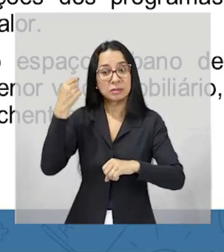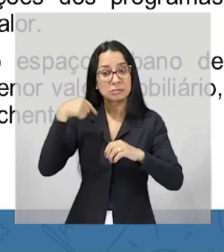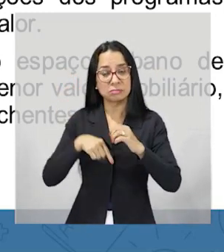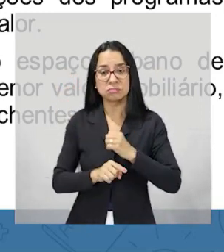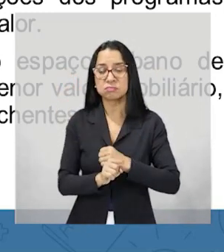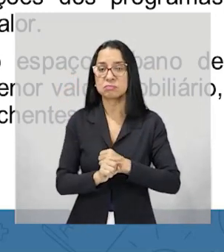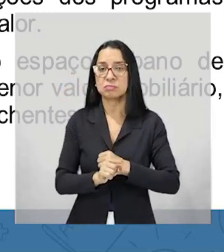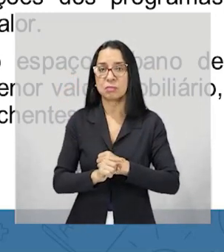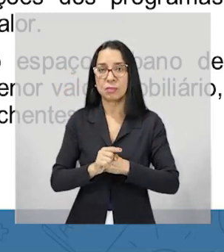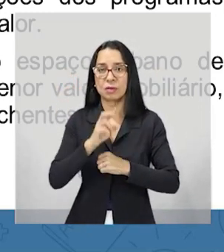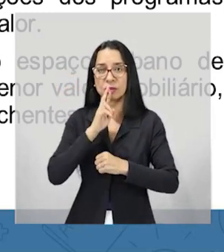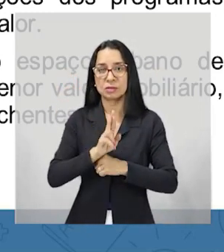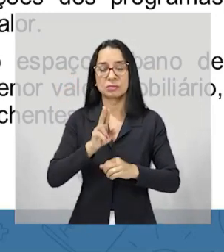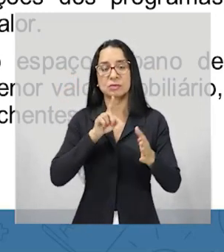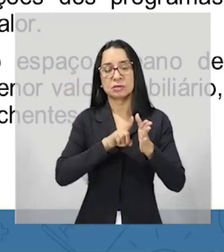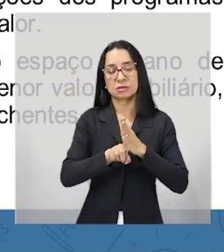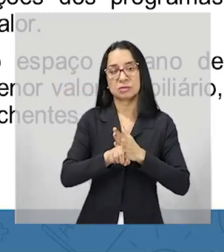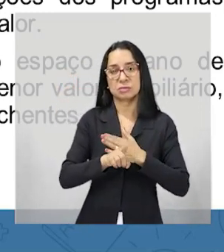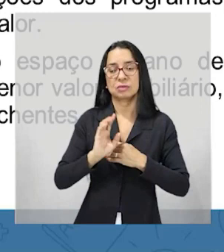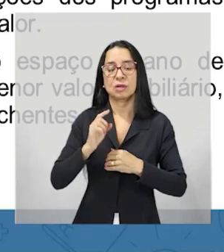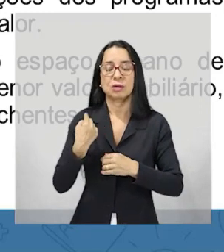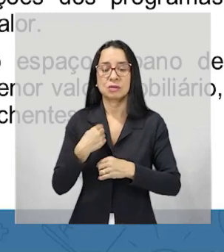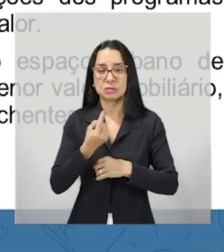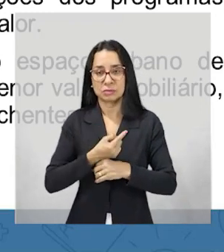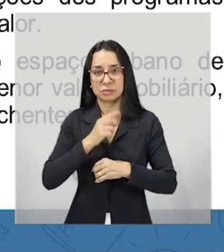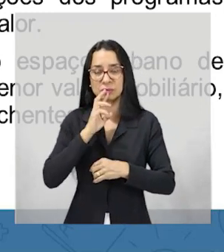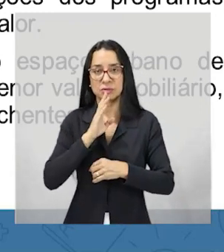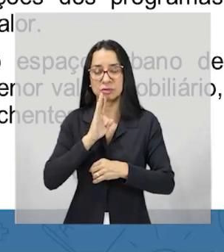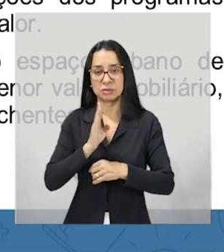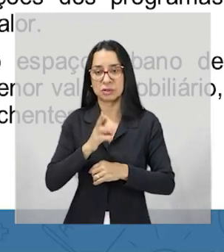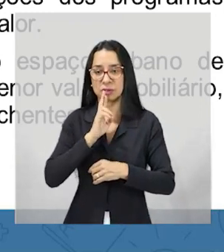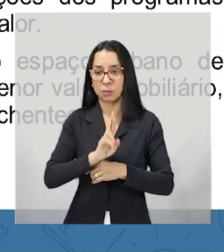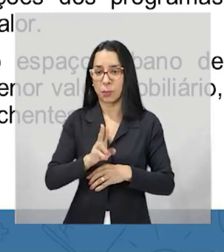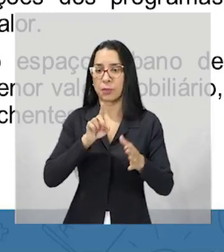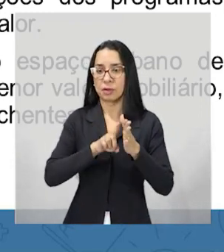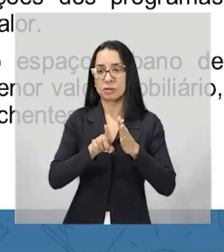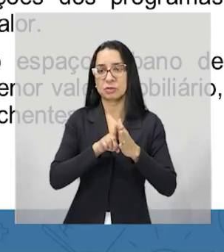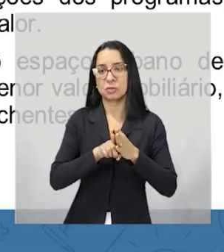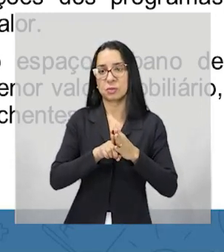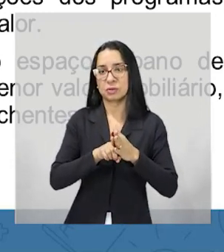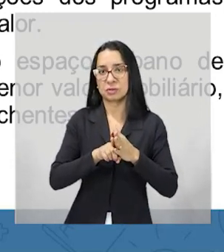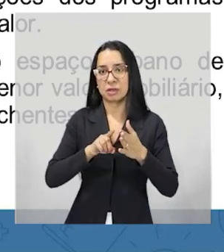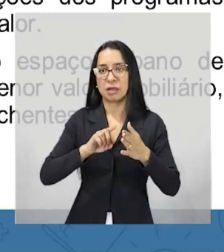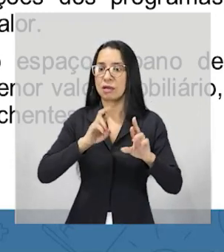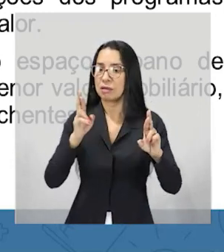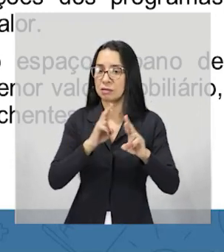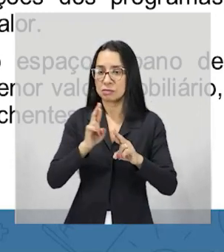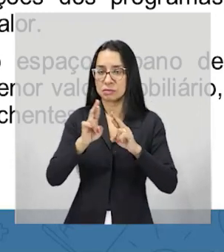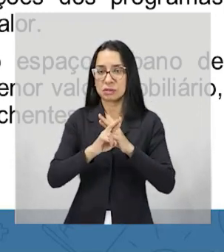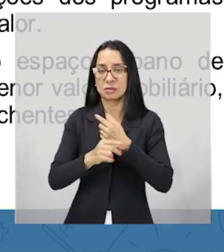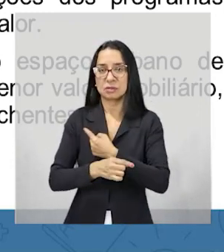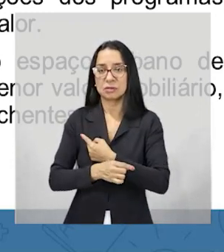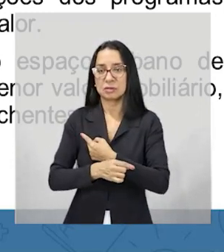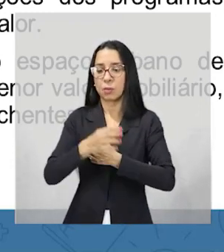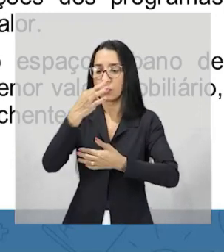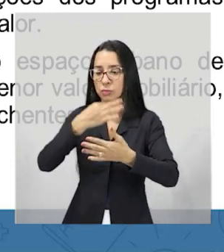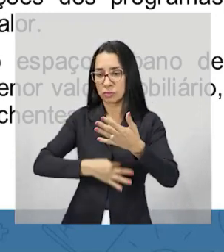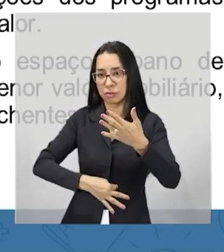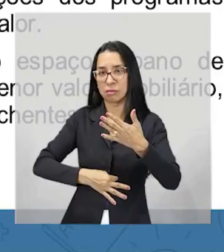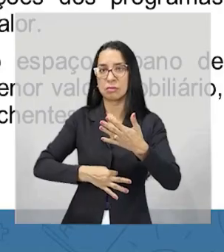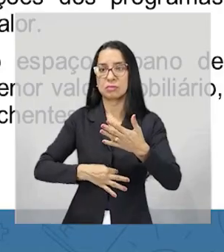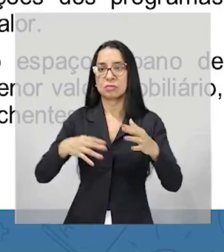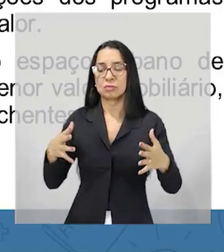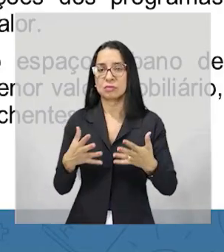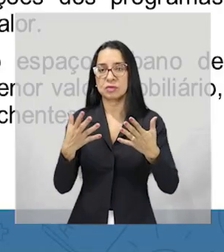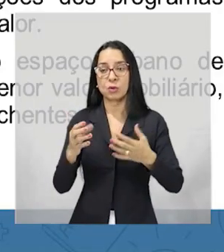questão. A gente, inclusive, já resolveu algumas questões da UEMA nesse aspecto, tá certo? Onde o texto motivador, ele só ali te ajudou,